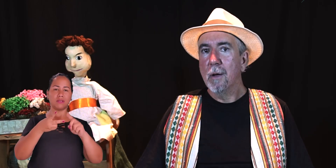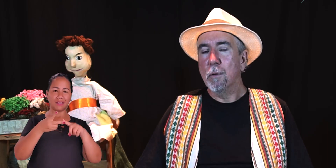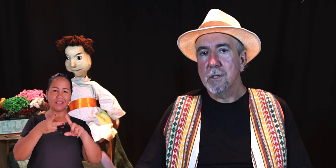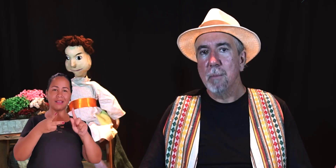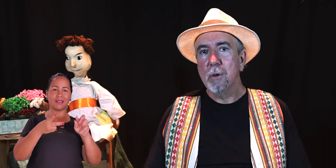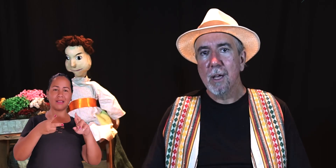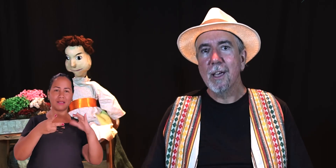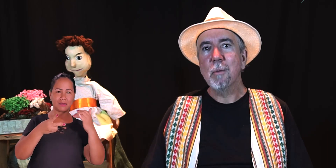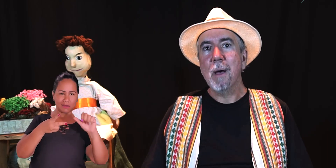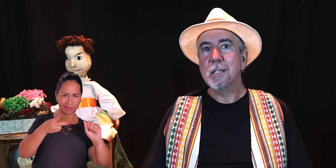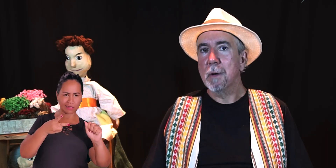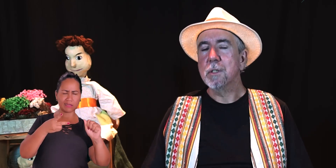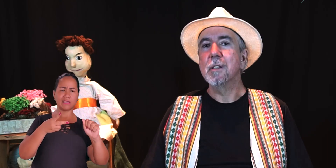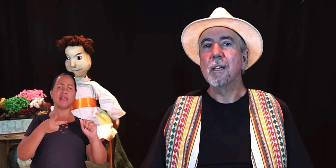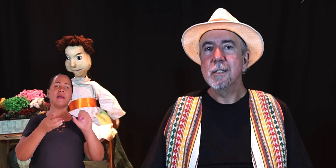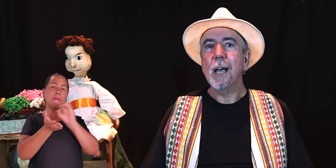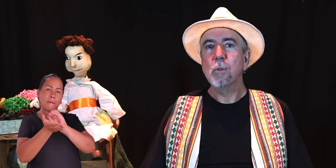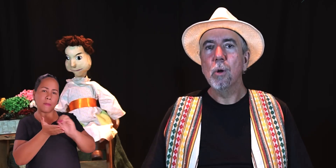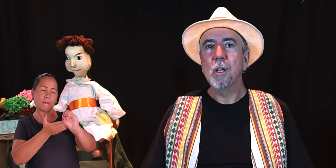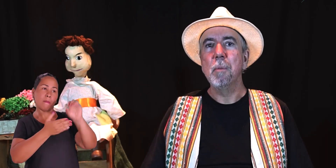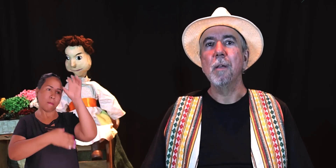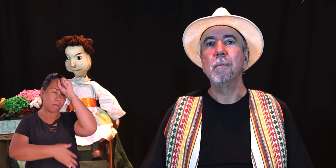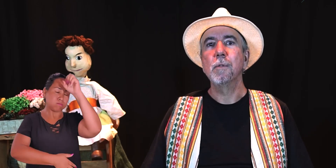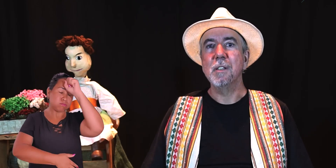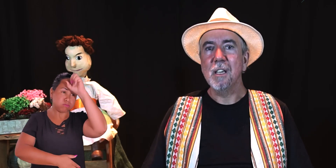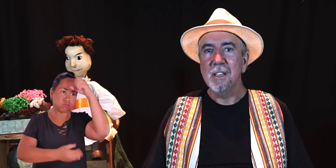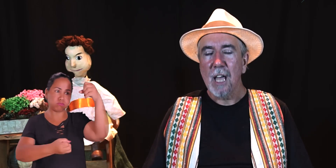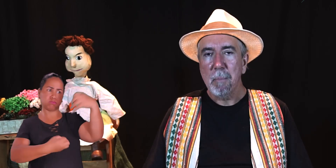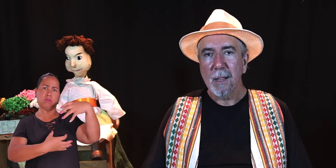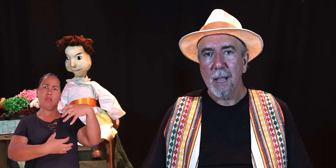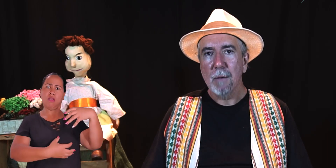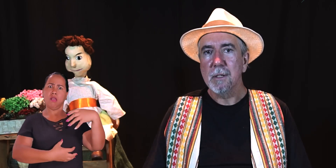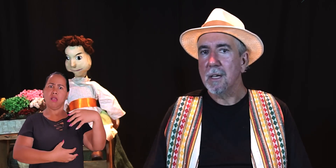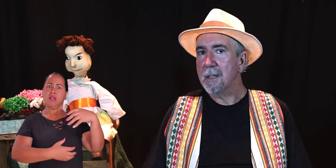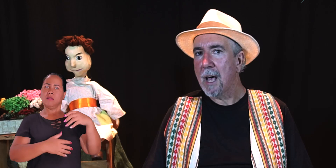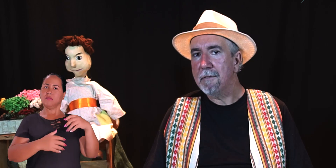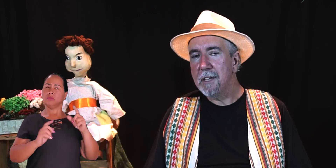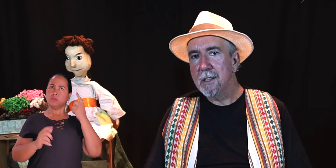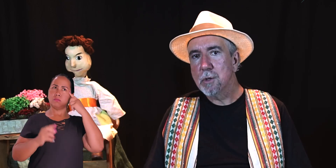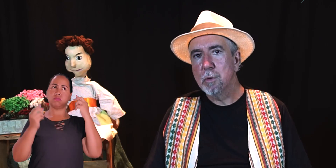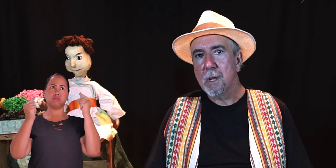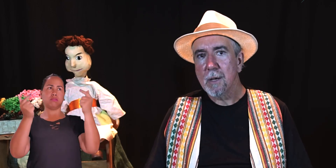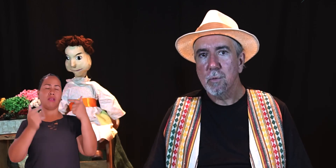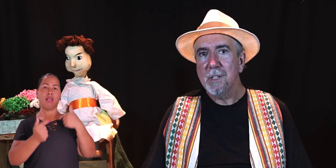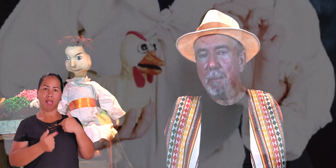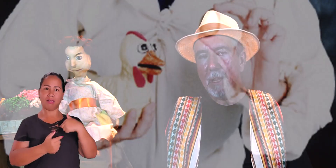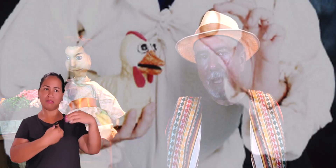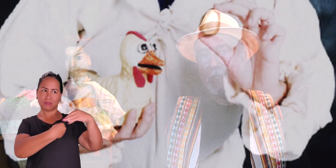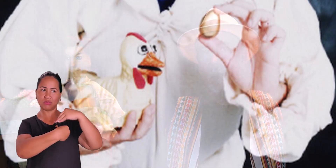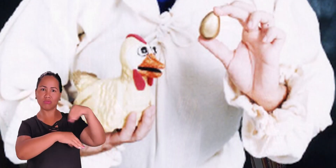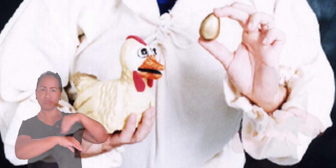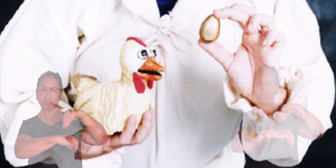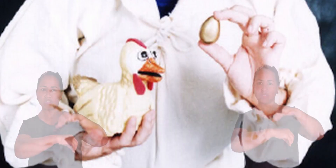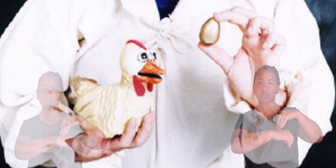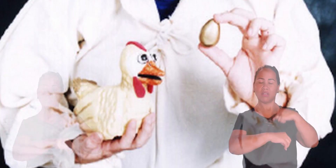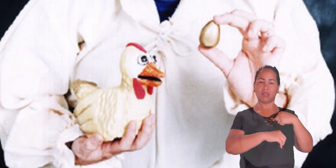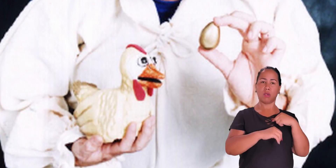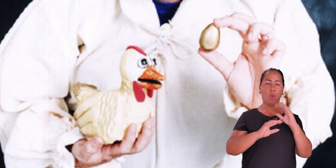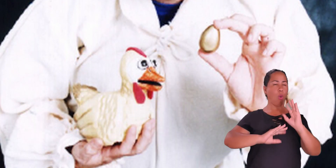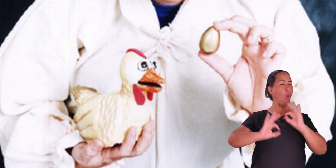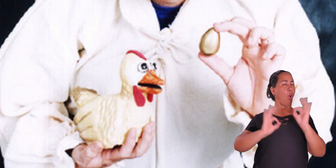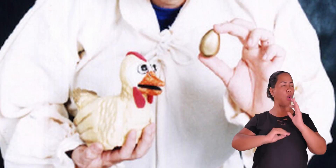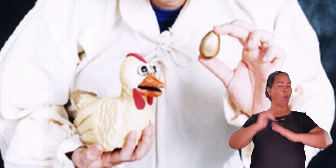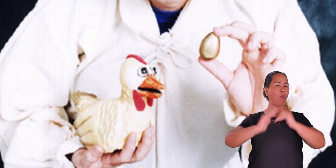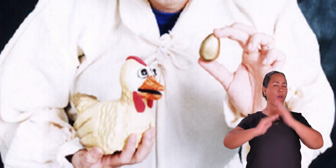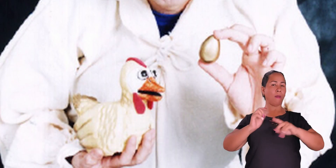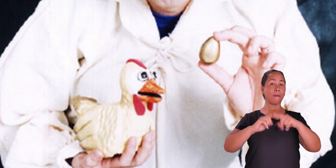olha, você é bonequeiro, Márcio, mas você tem que ser ator também. Você tem que interpretar, você tem que dar a vida aos bonecos com interpretação. No Bagagem,